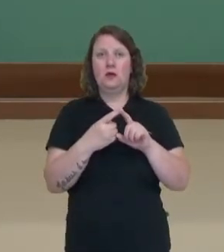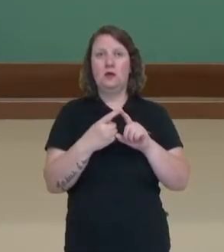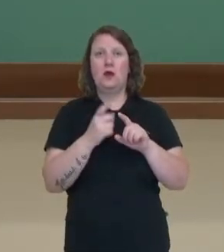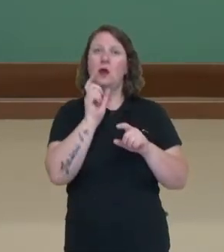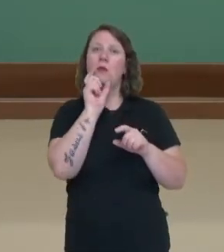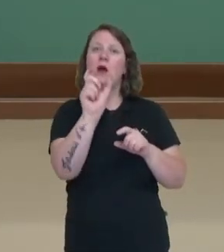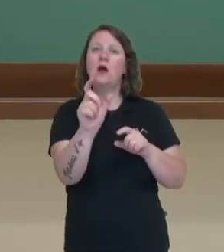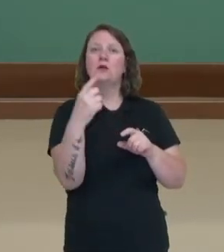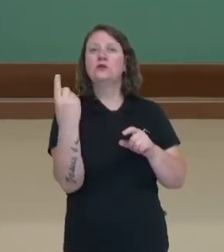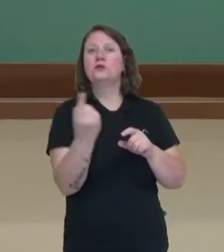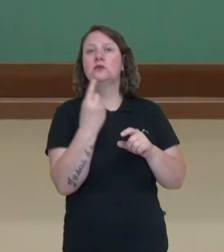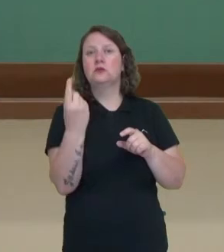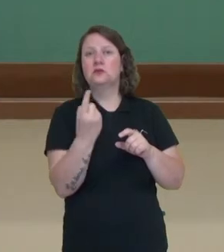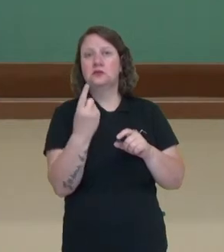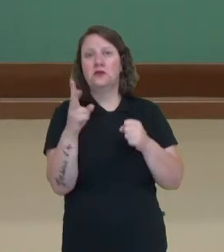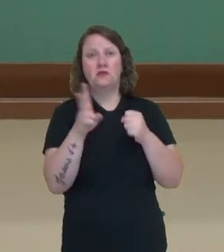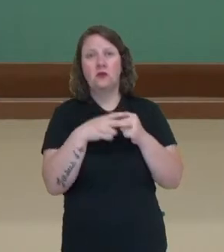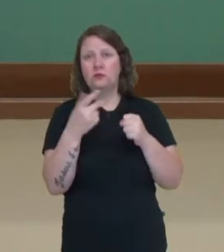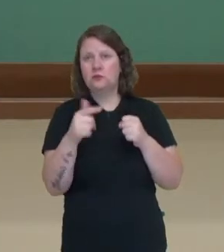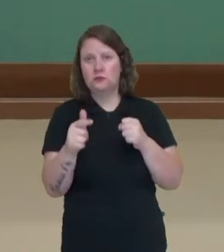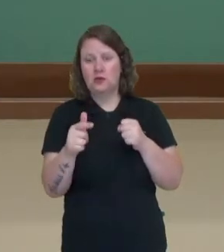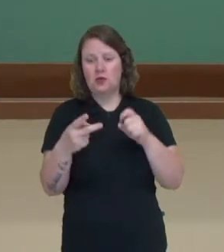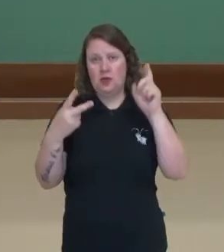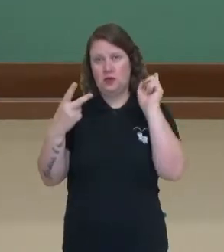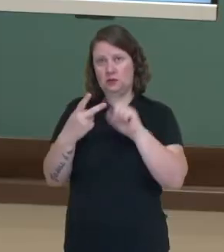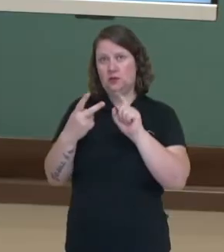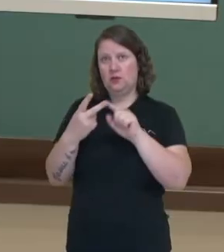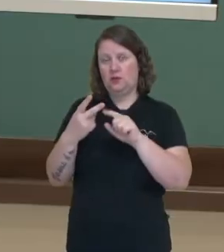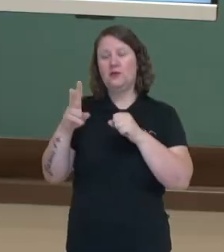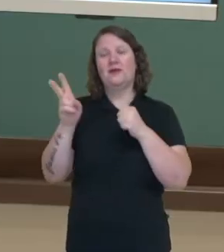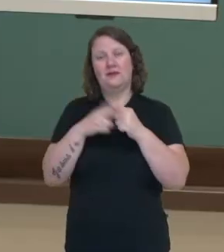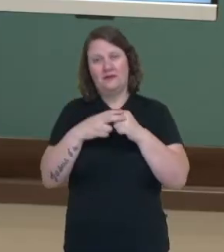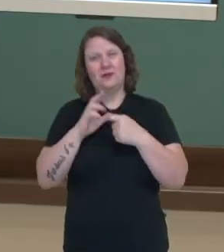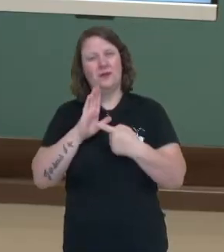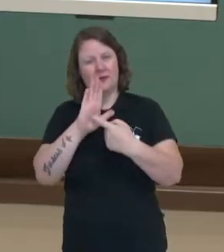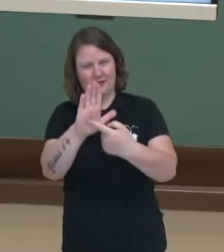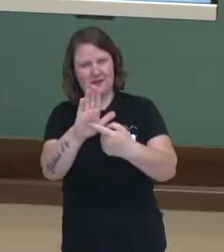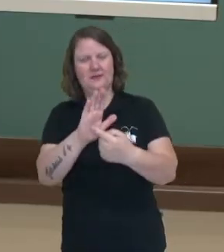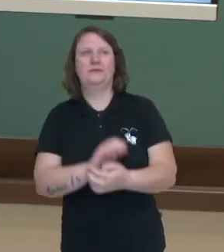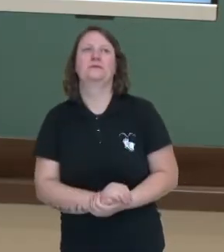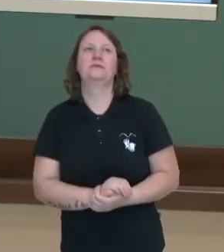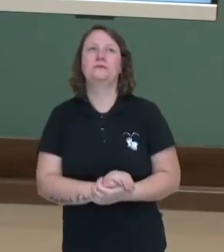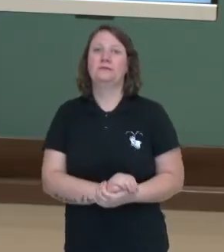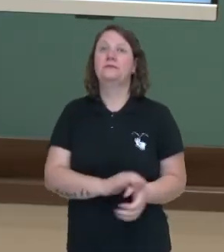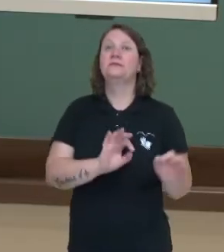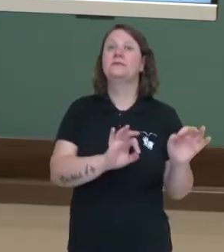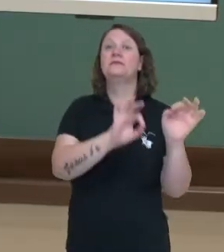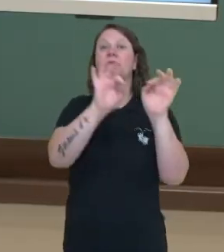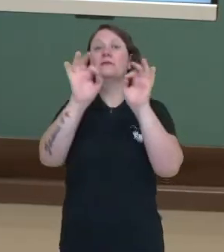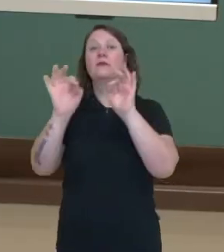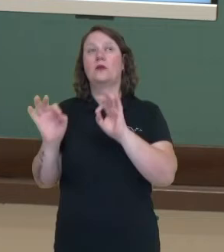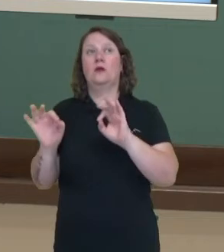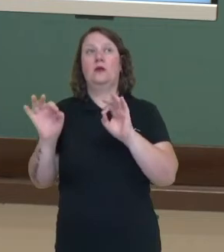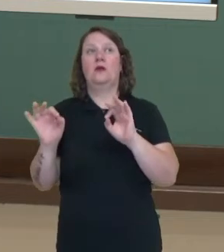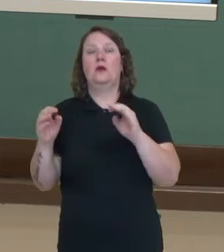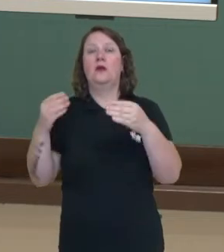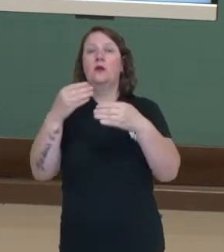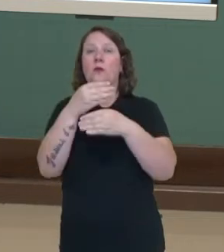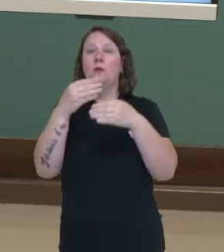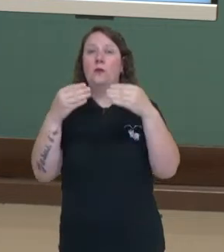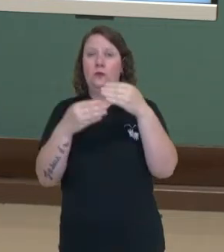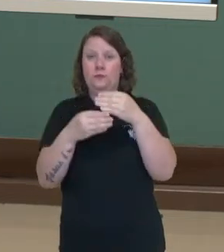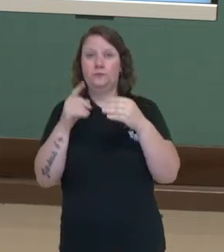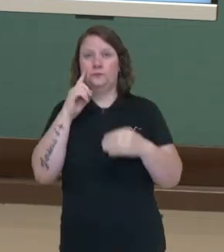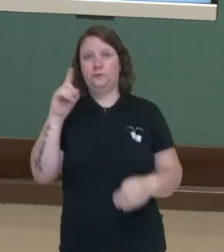tenho sim um verbo. E período. O que é período em língua portuguesa, né? Retomando